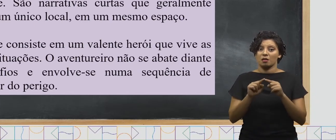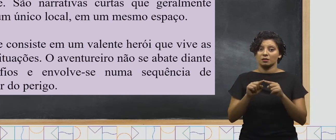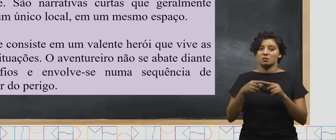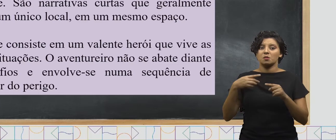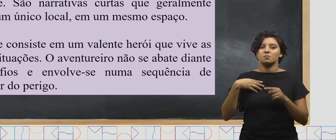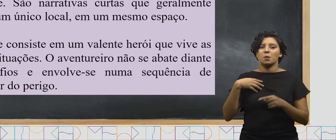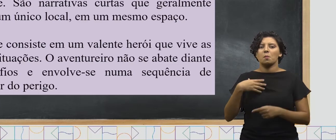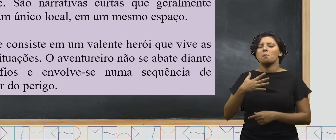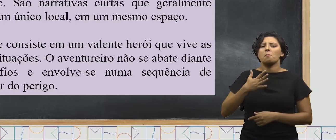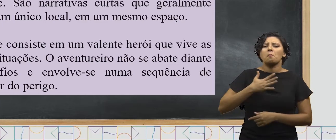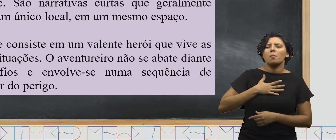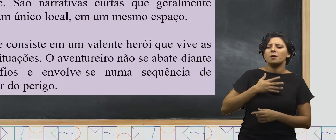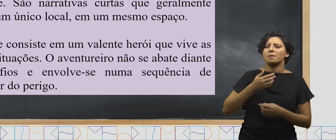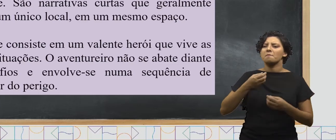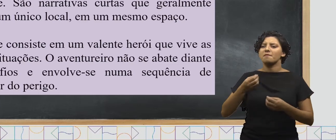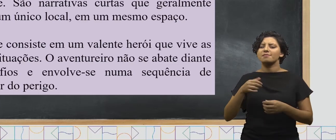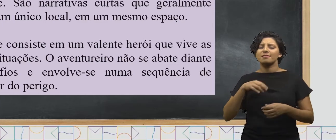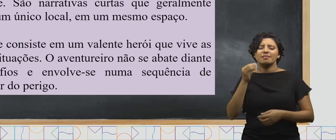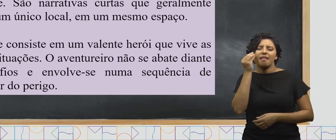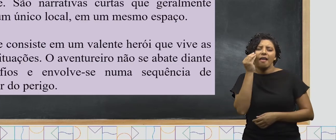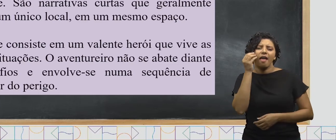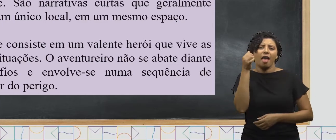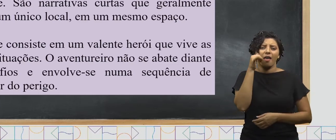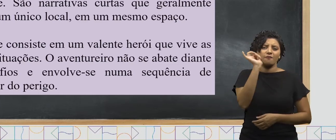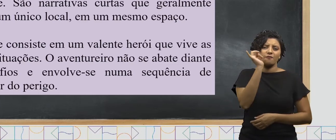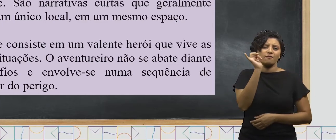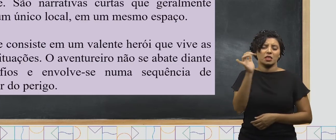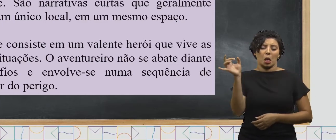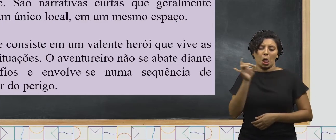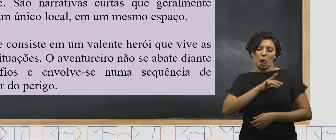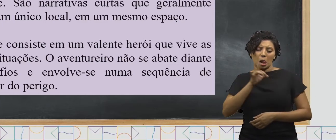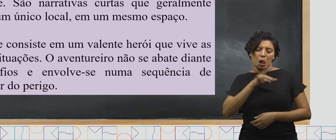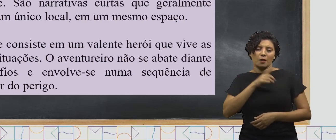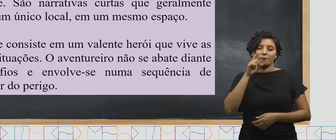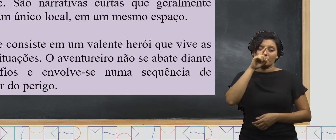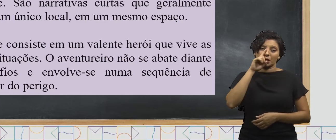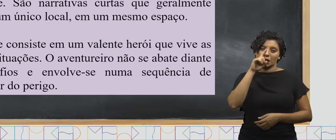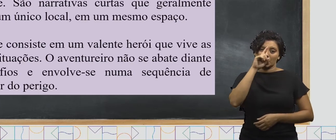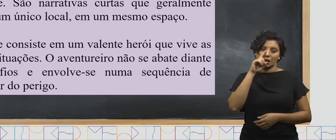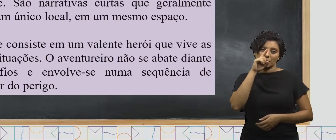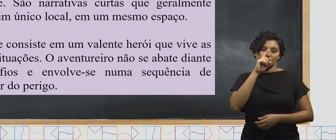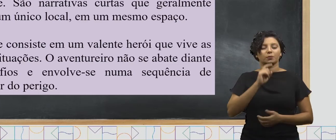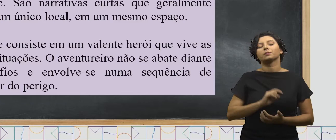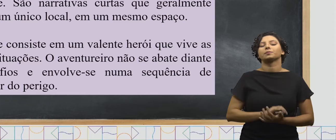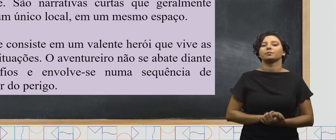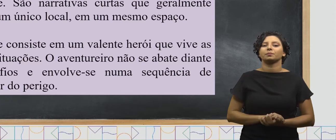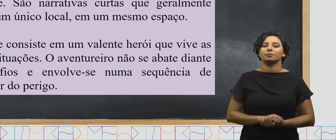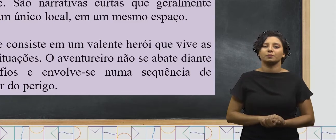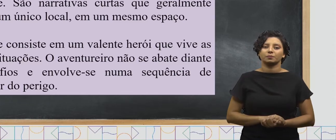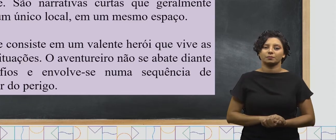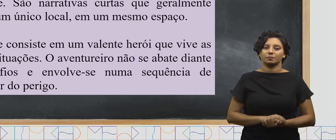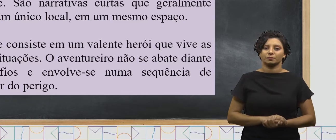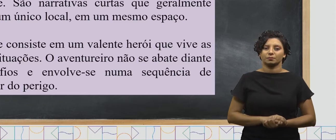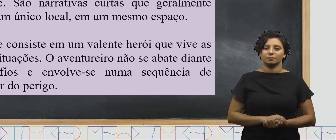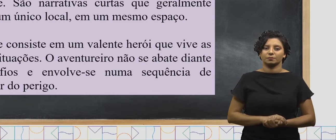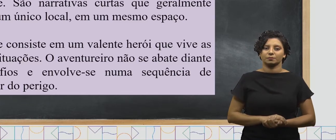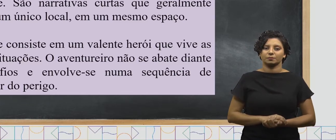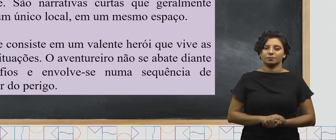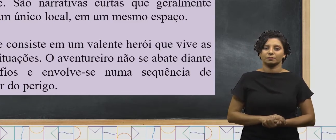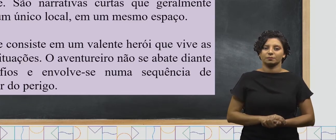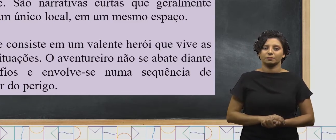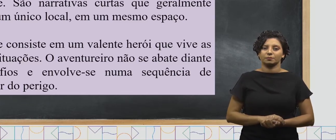sucessivos desafios e envolve-se numa sequência de peripécias para escapar